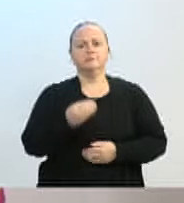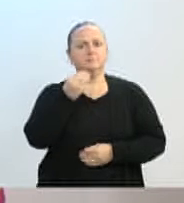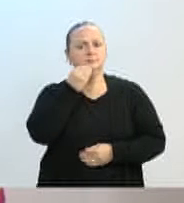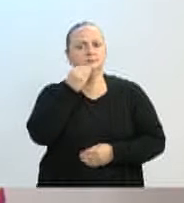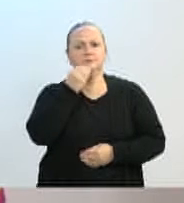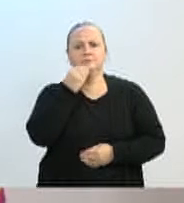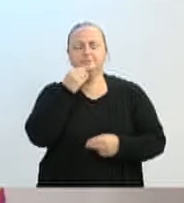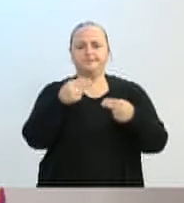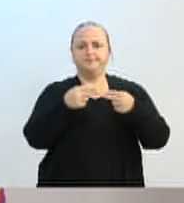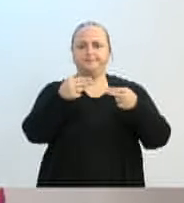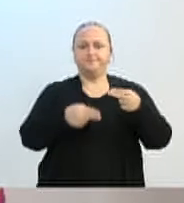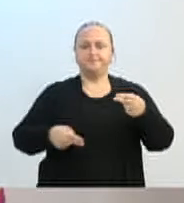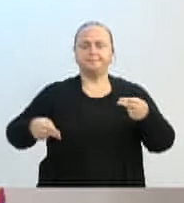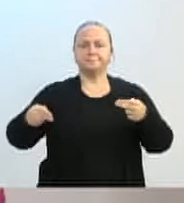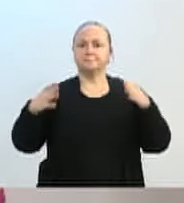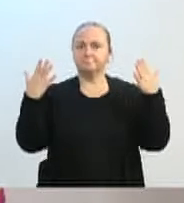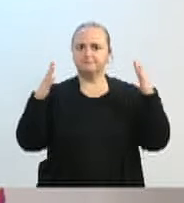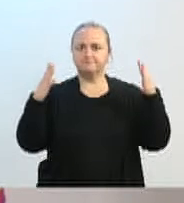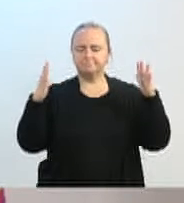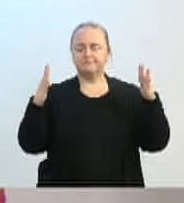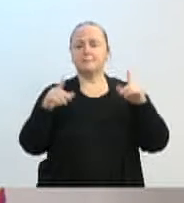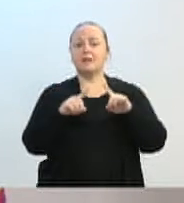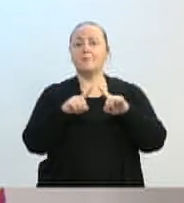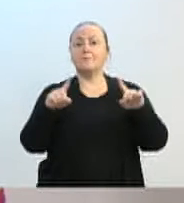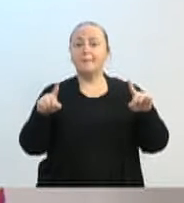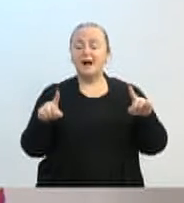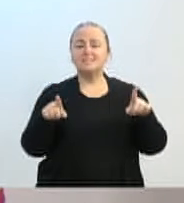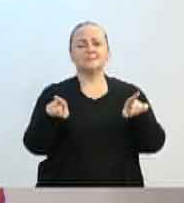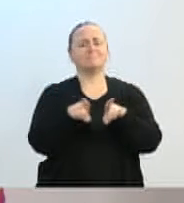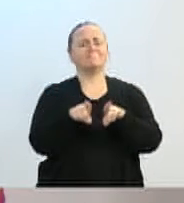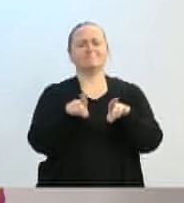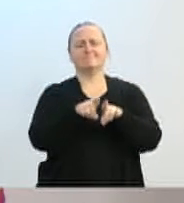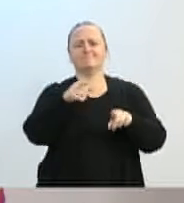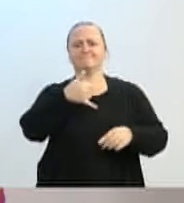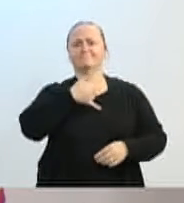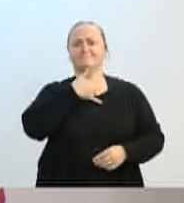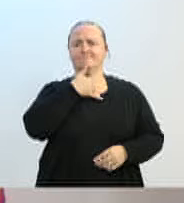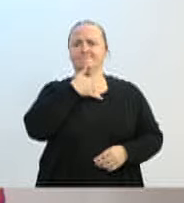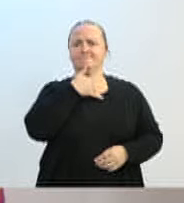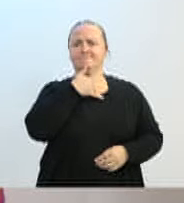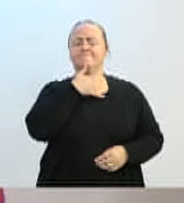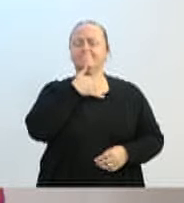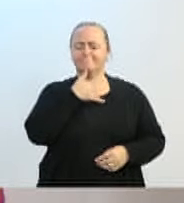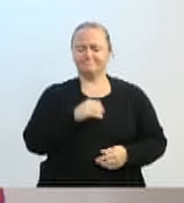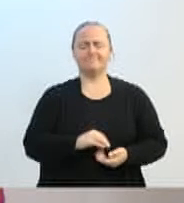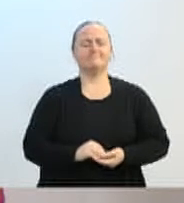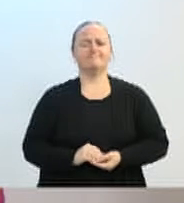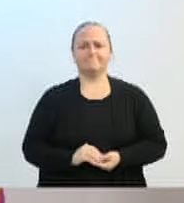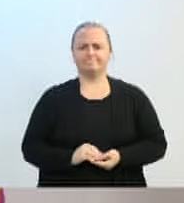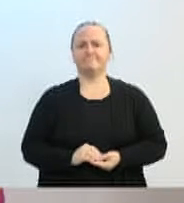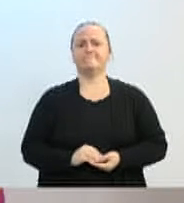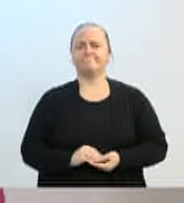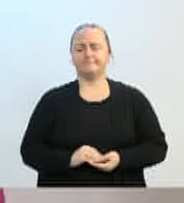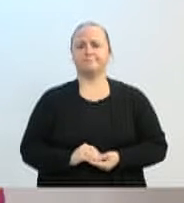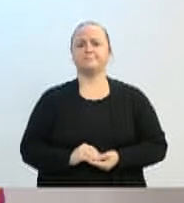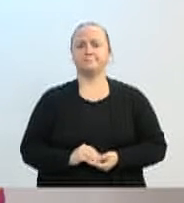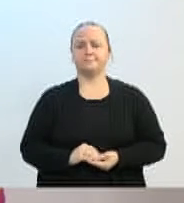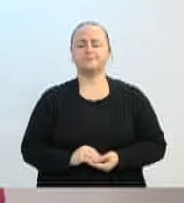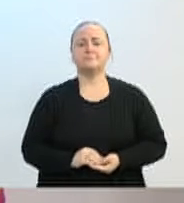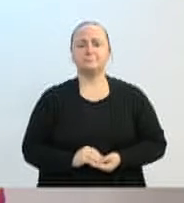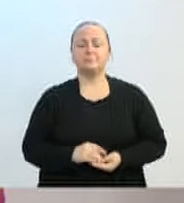entrega desse CI, mas, ao mesmo tempo, lamentar que, infelizmente,